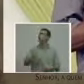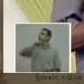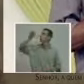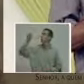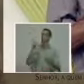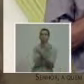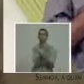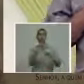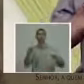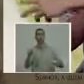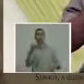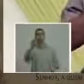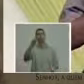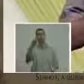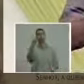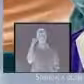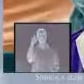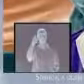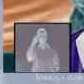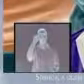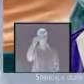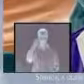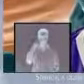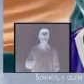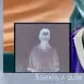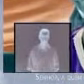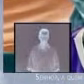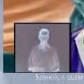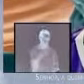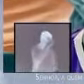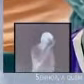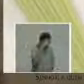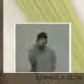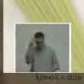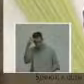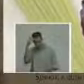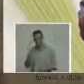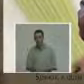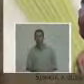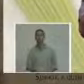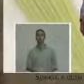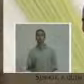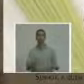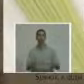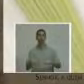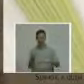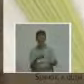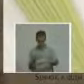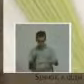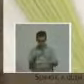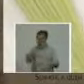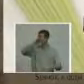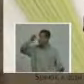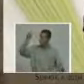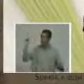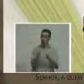bom, um homem que saía para colher os doentes, enterrar os mortos, um homem que saía da mesa de refeição